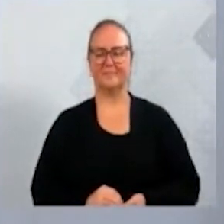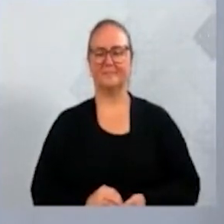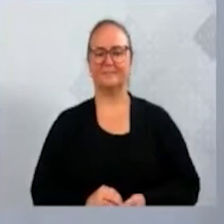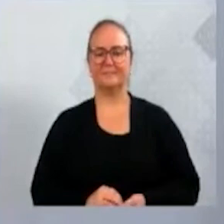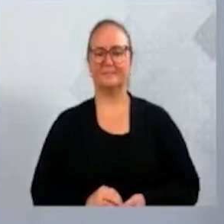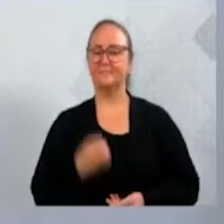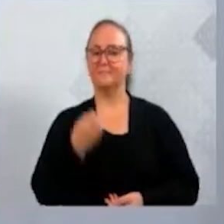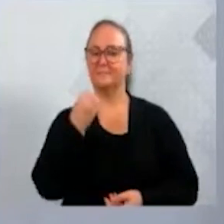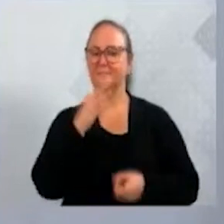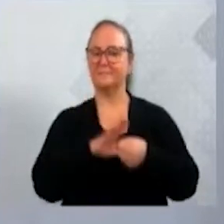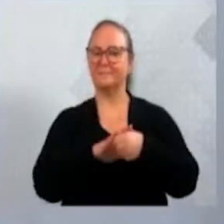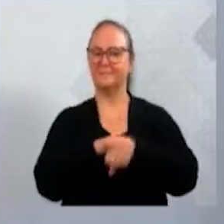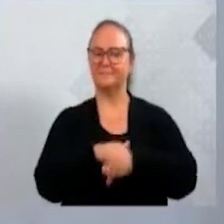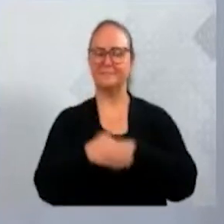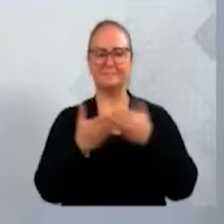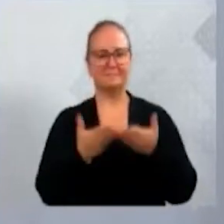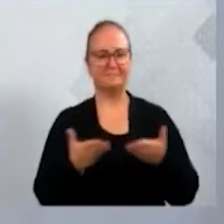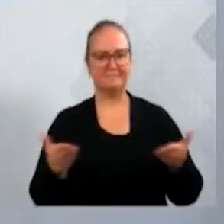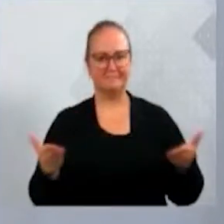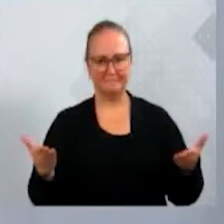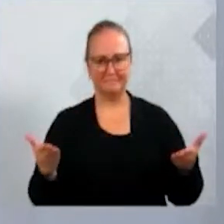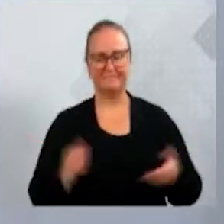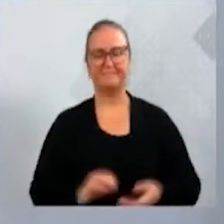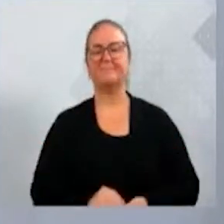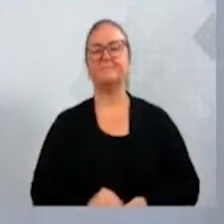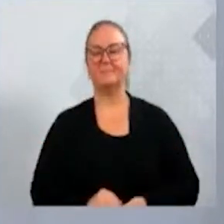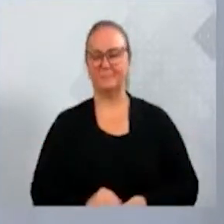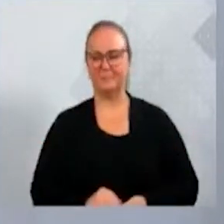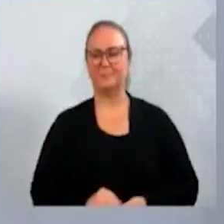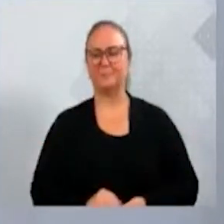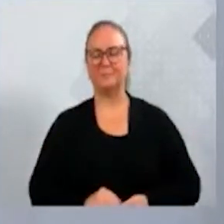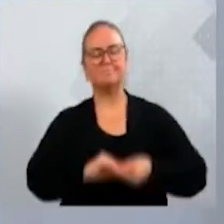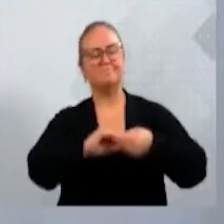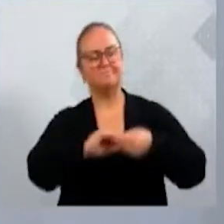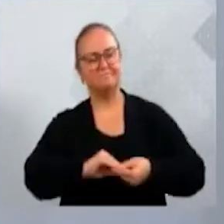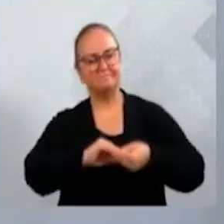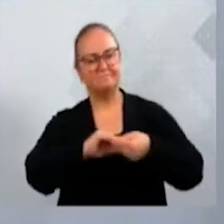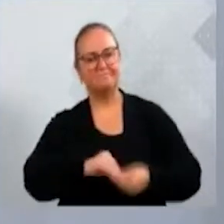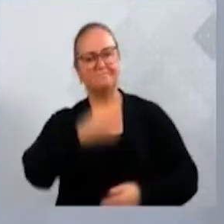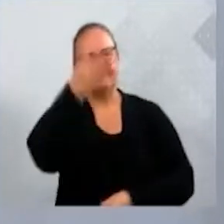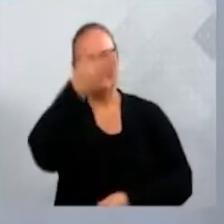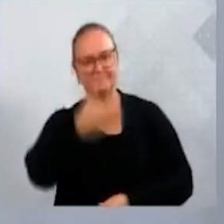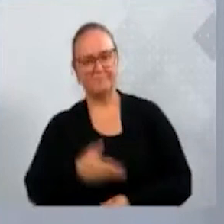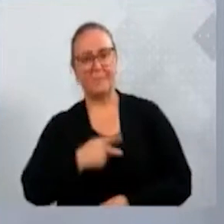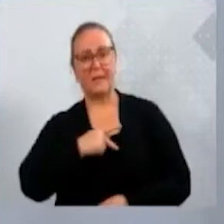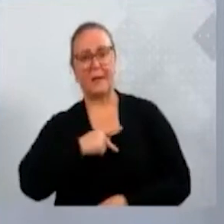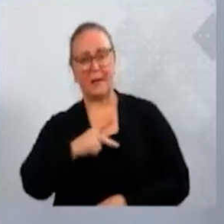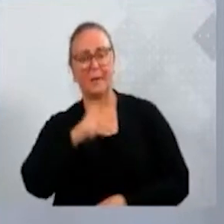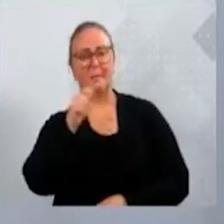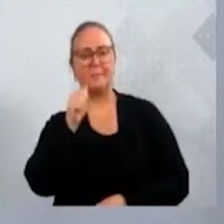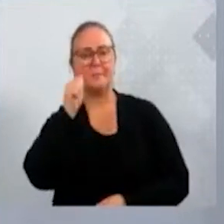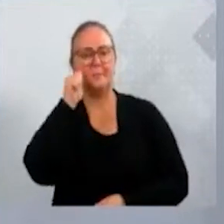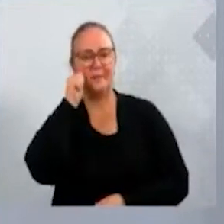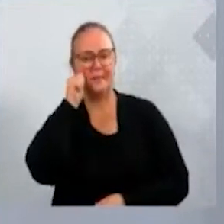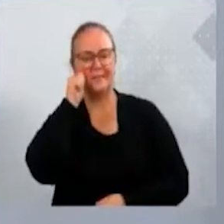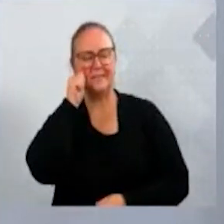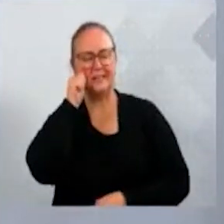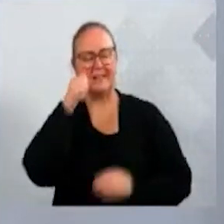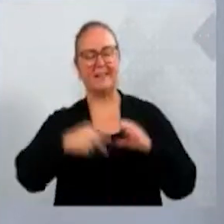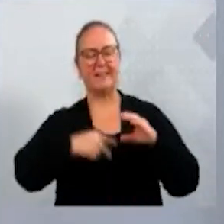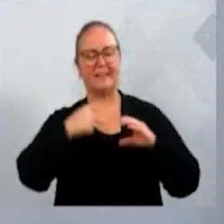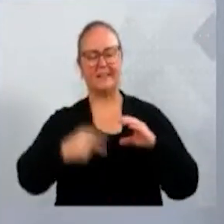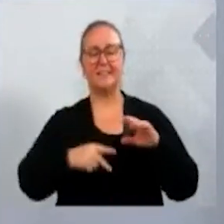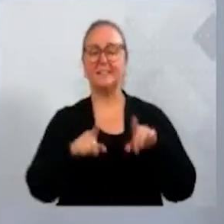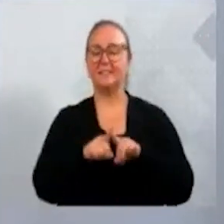Boa noite a todos eu gostaria de cumprimentar o presidente da câmara de vereadores de Blumenau Almir Vieira em seu nome